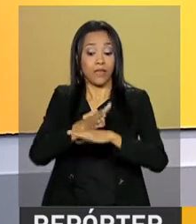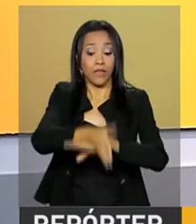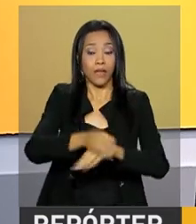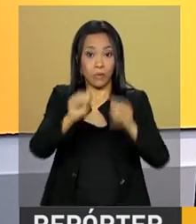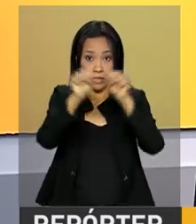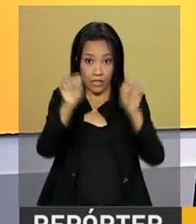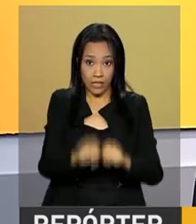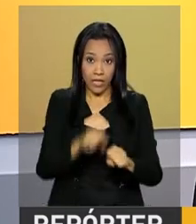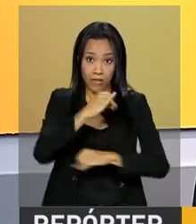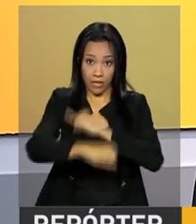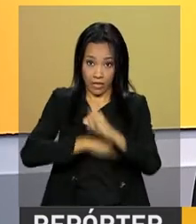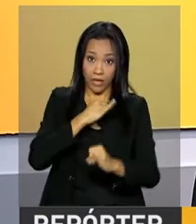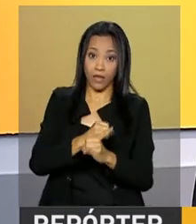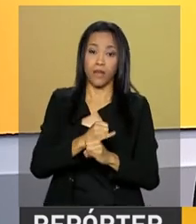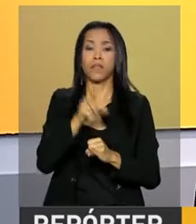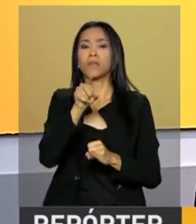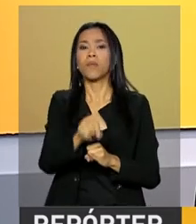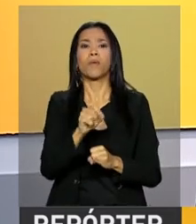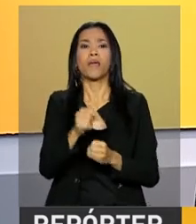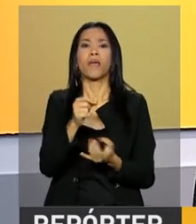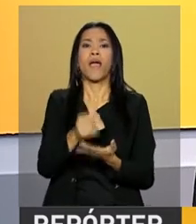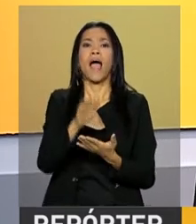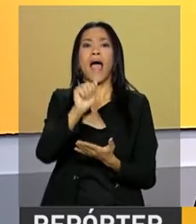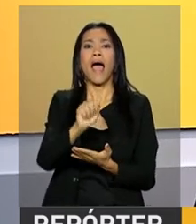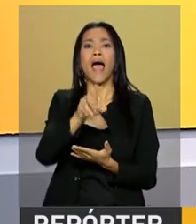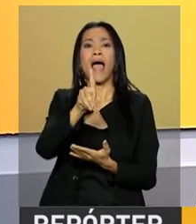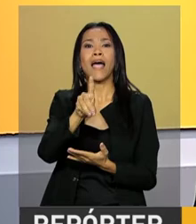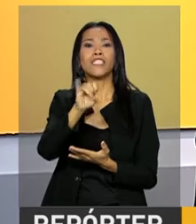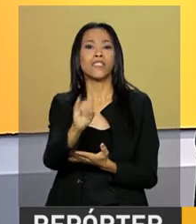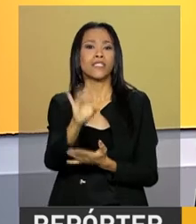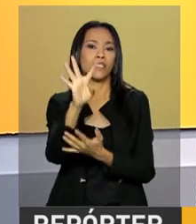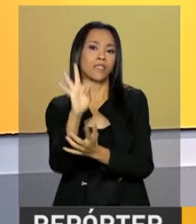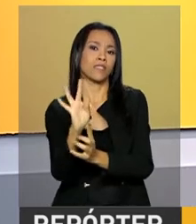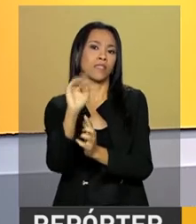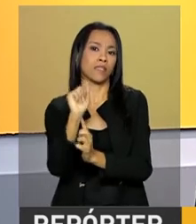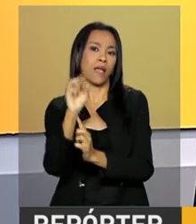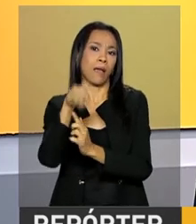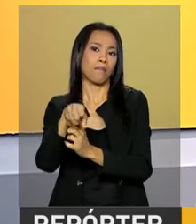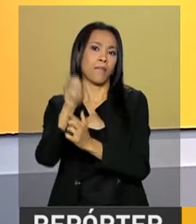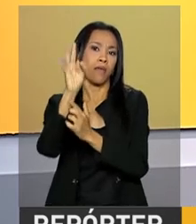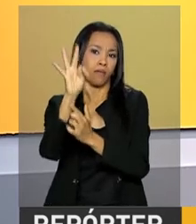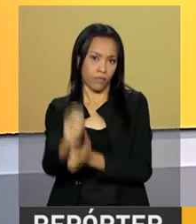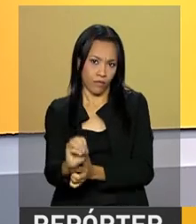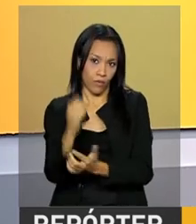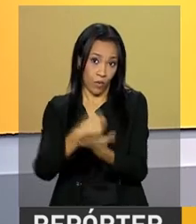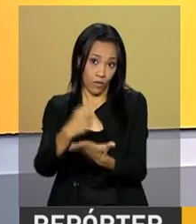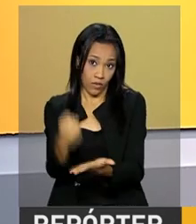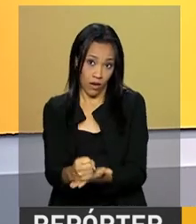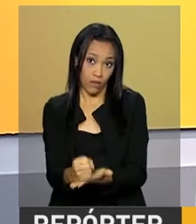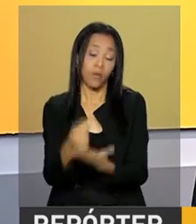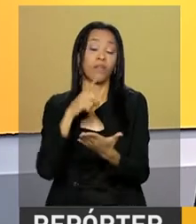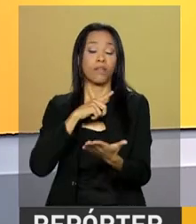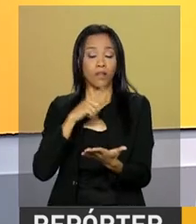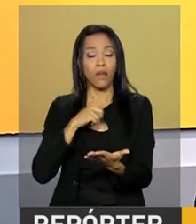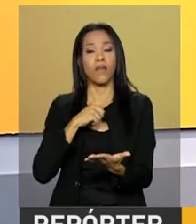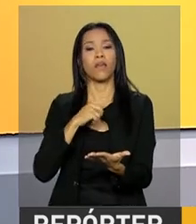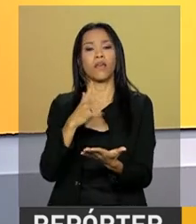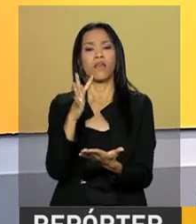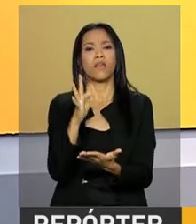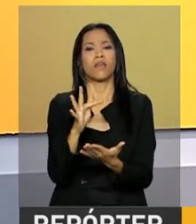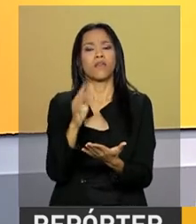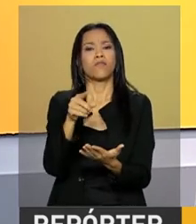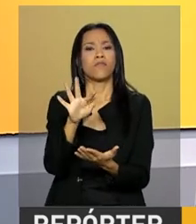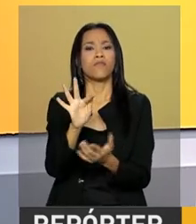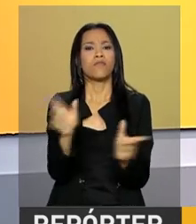fies na internet para fazer o aditamento aditamento do contrato o fies financia recursos superiores